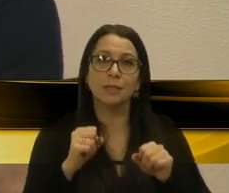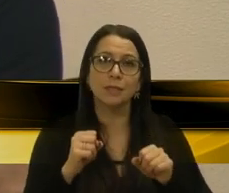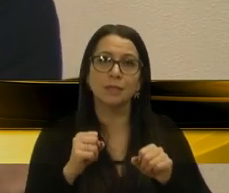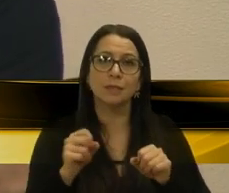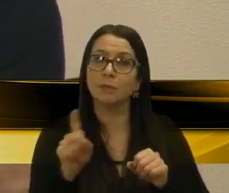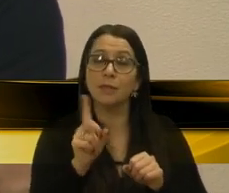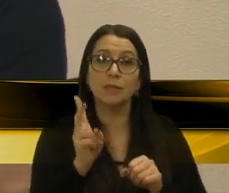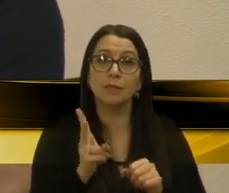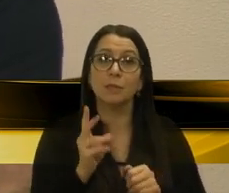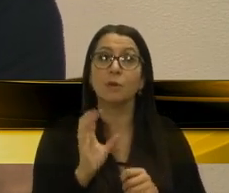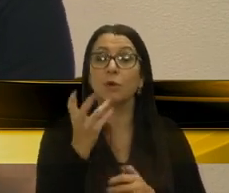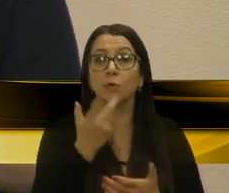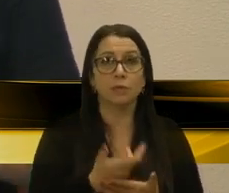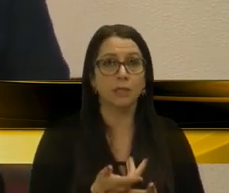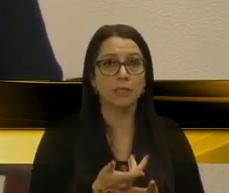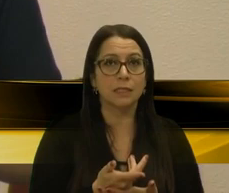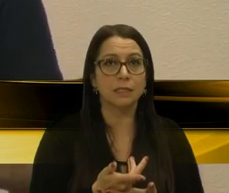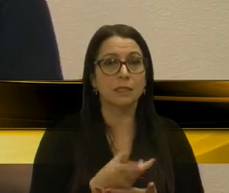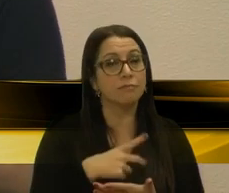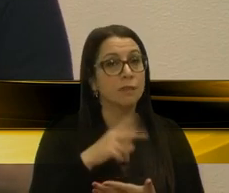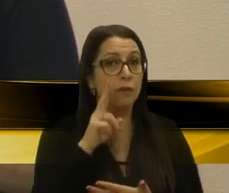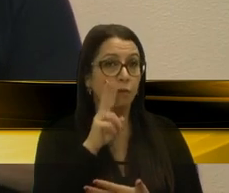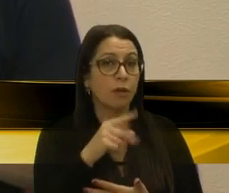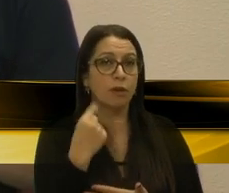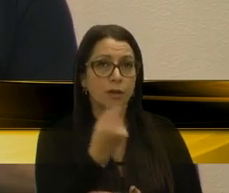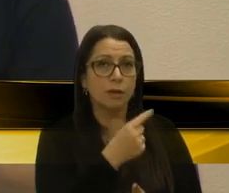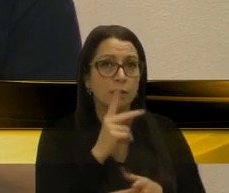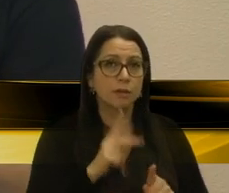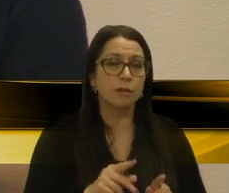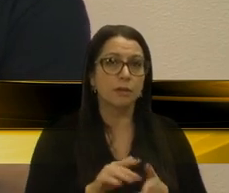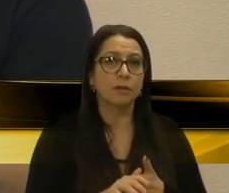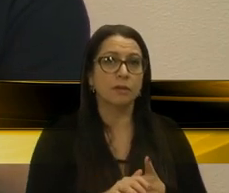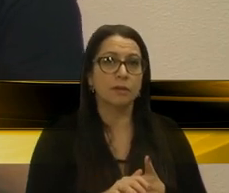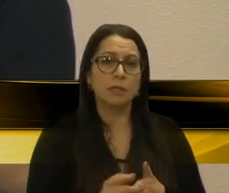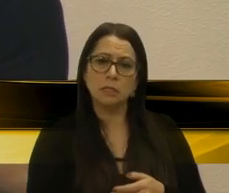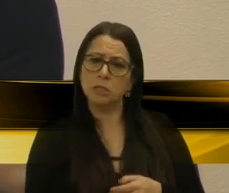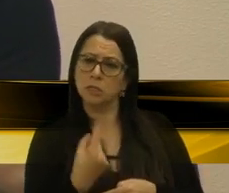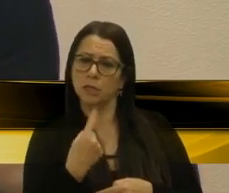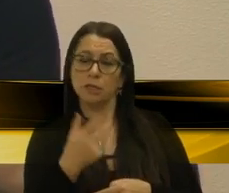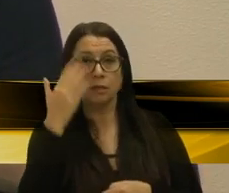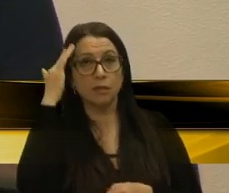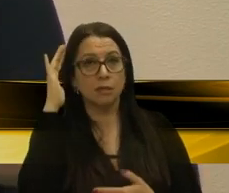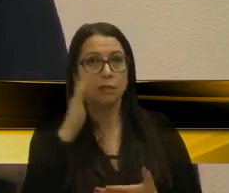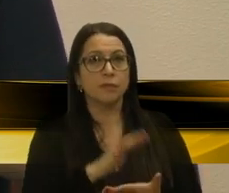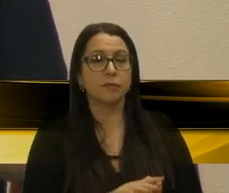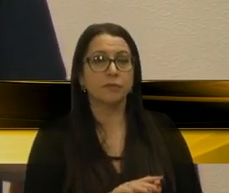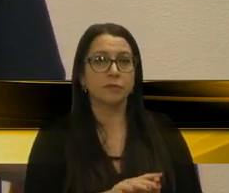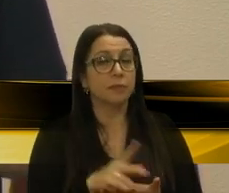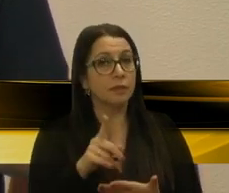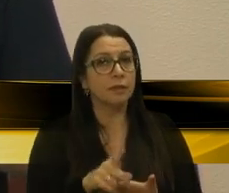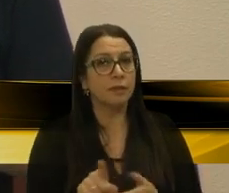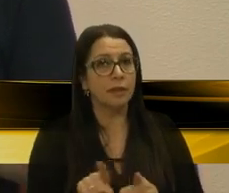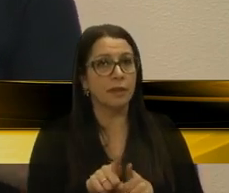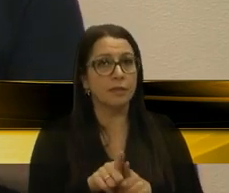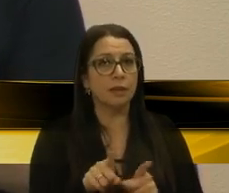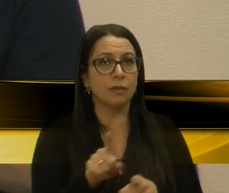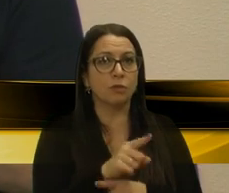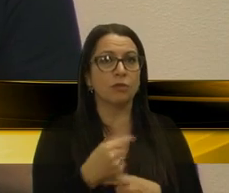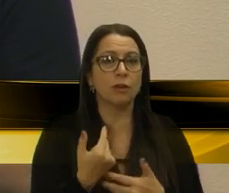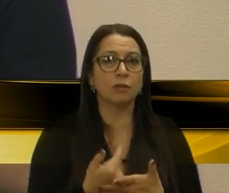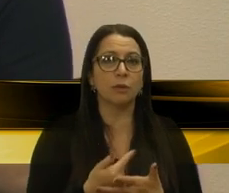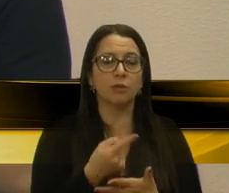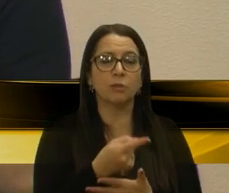sempre isso acontece. Então, a gente, às vezes, vê aqui pessoas estranhas, a gente não sabe. E aí essas nomeações e